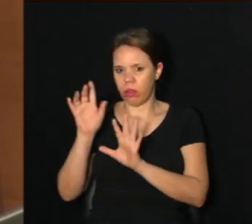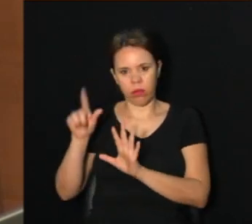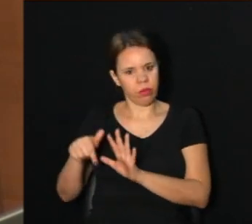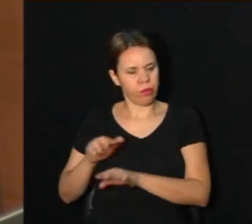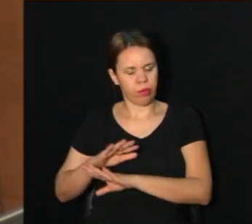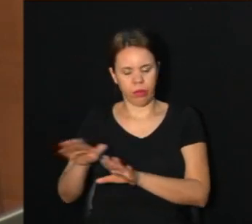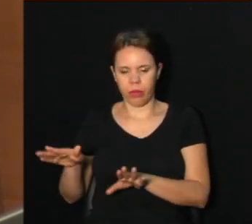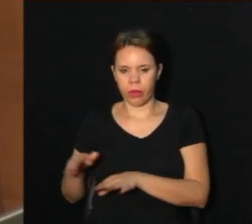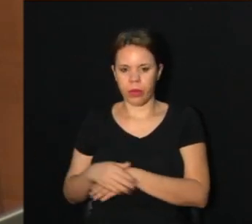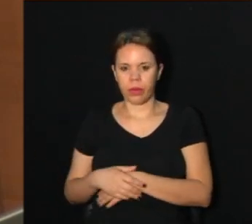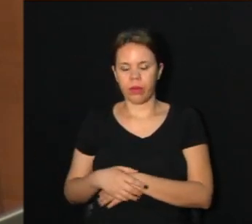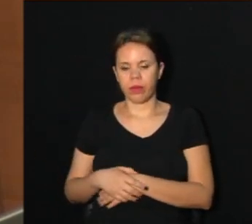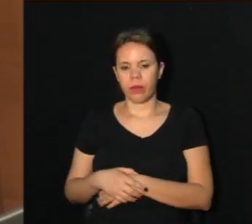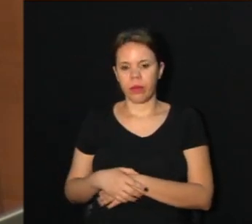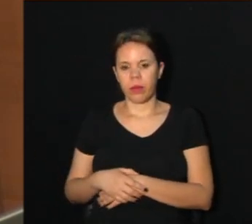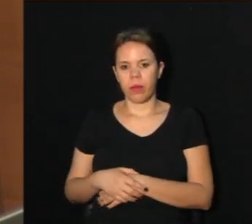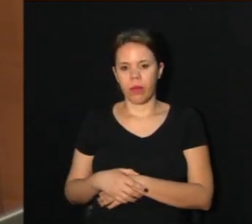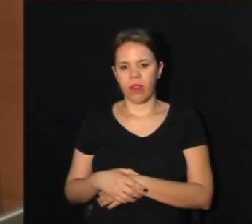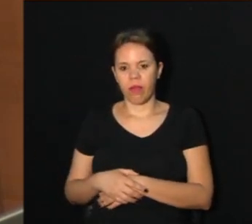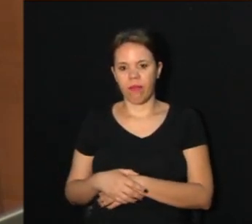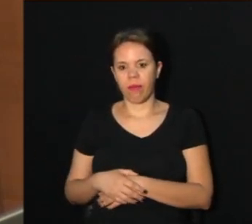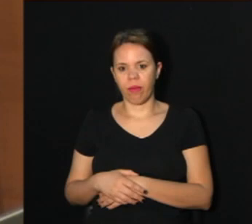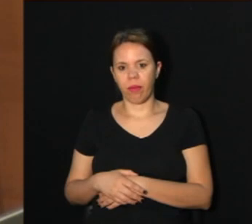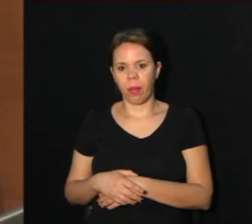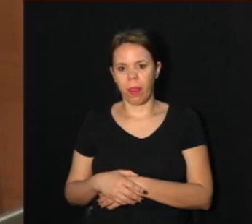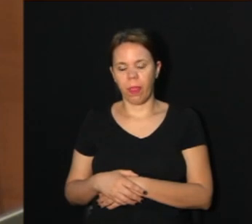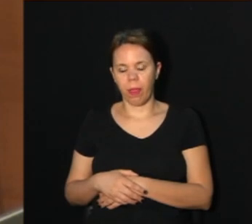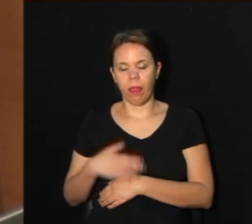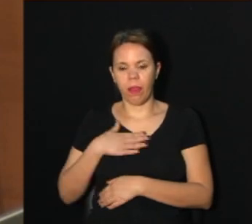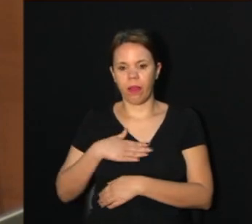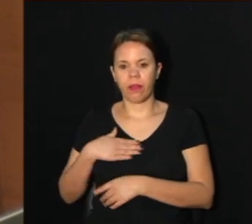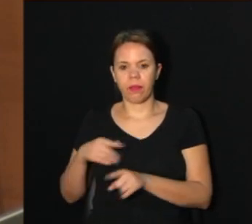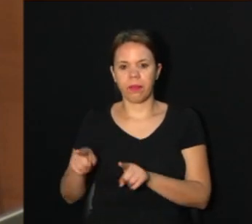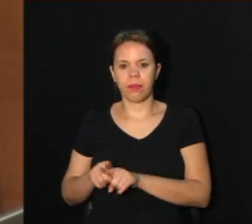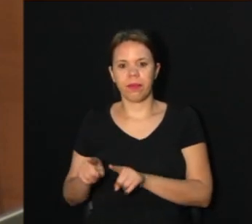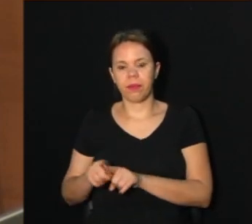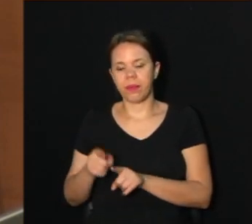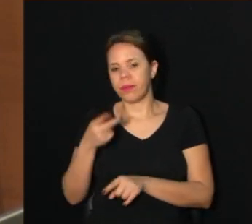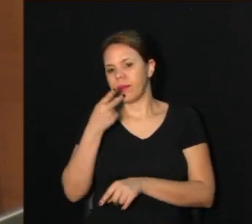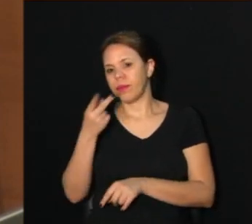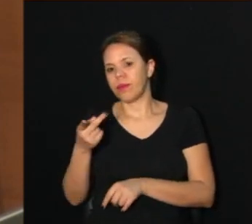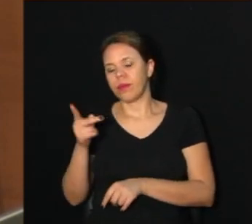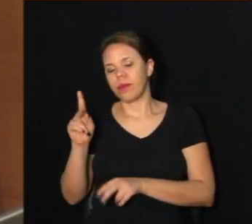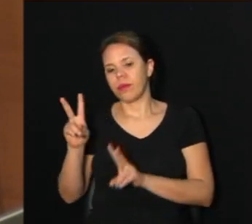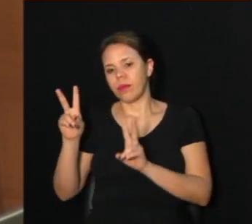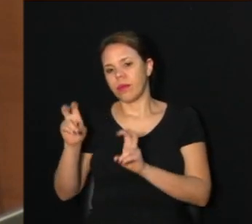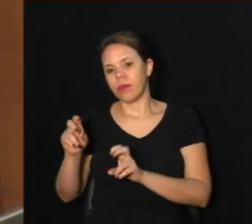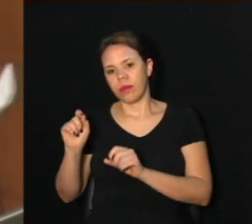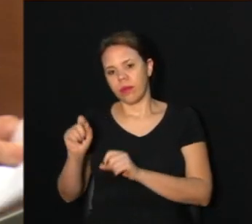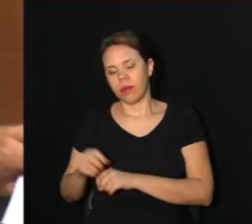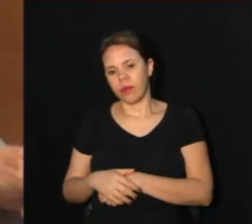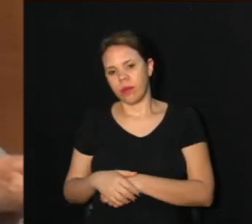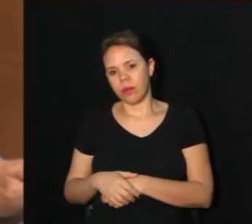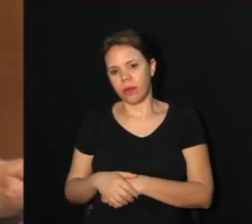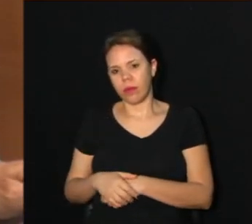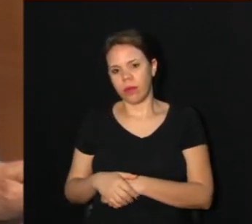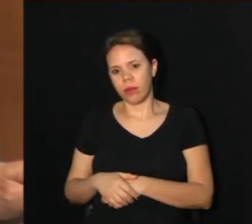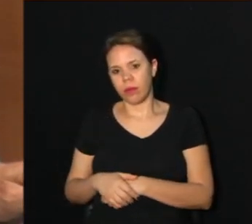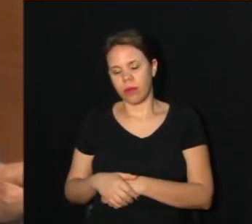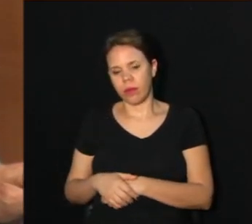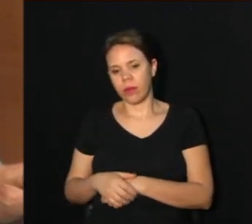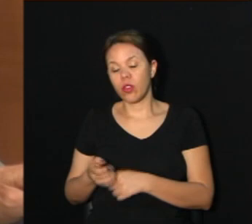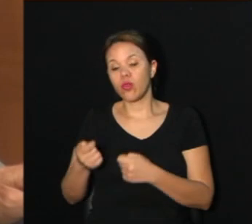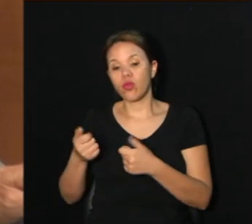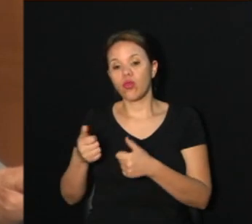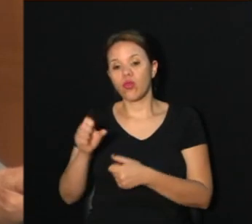aí. Bom, gostaria também de falar a respeito do item